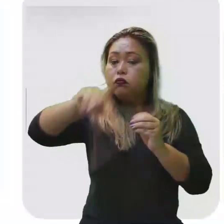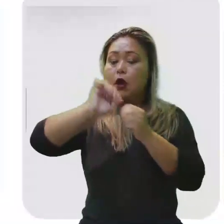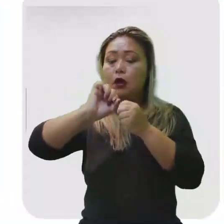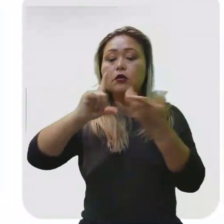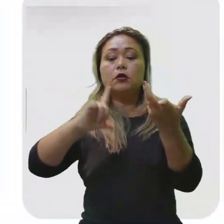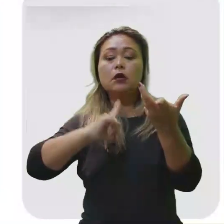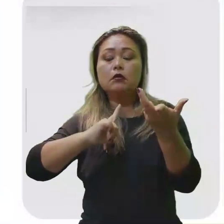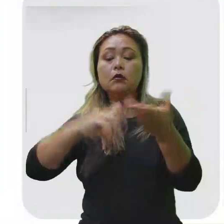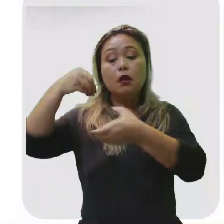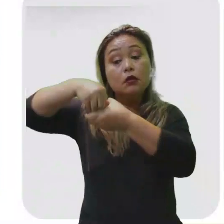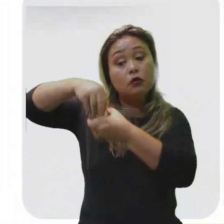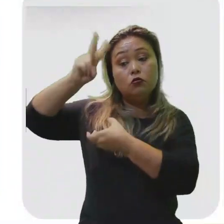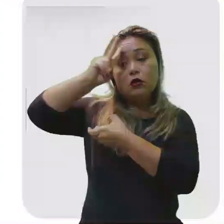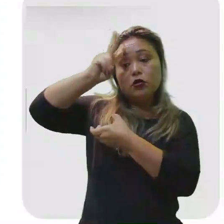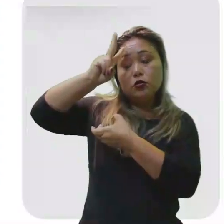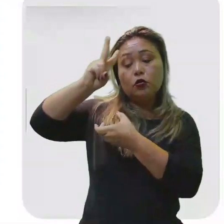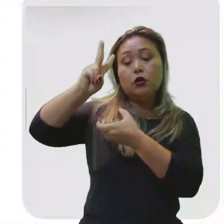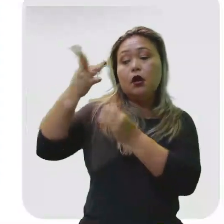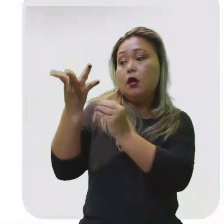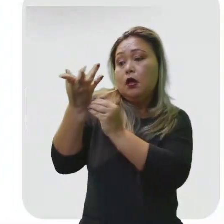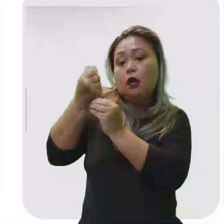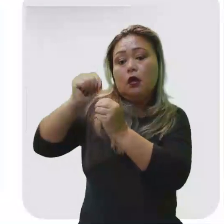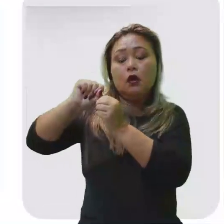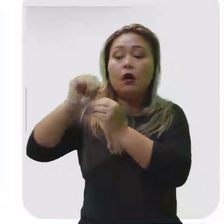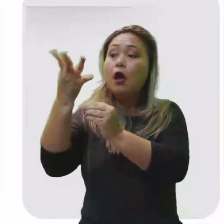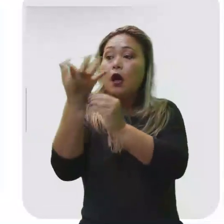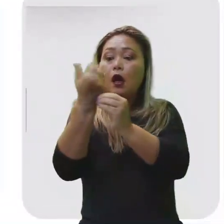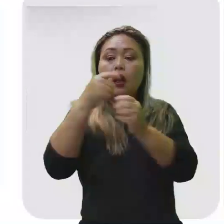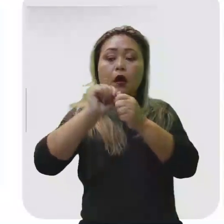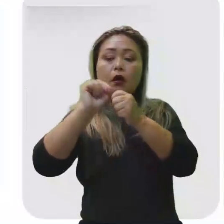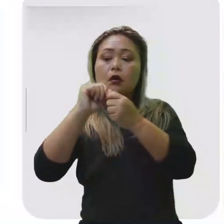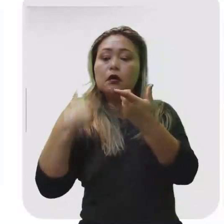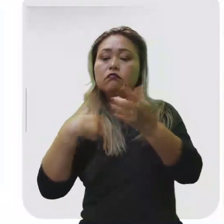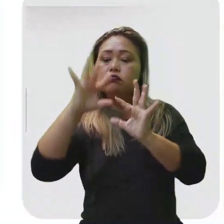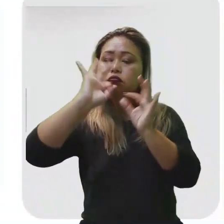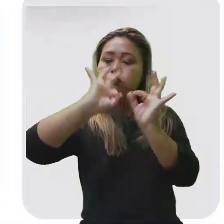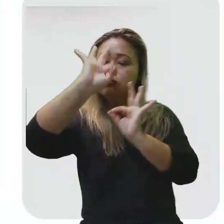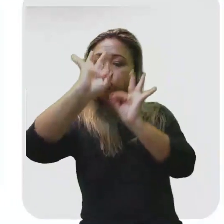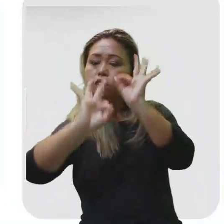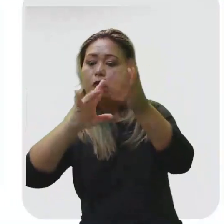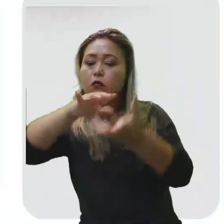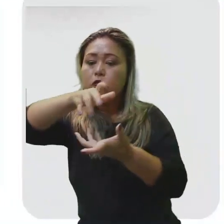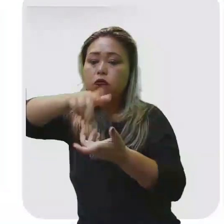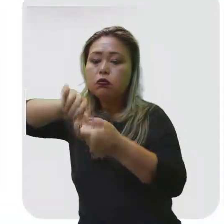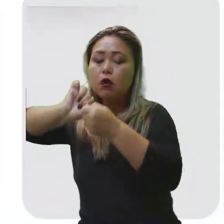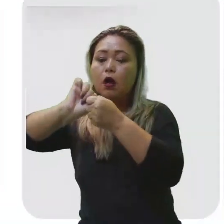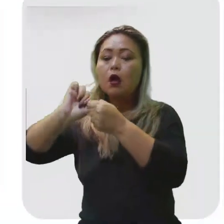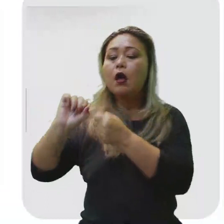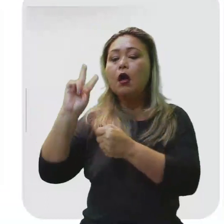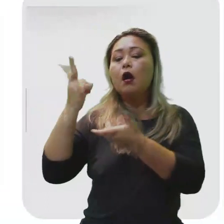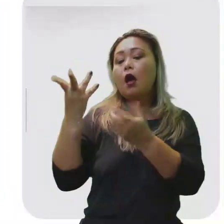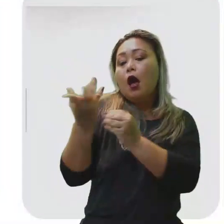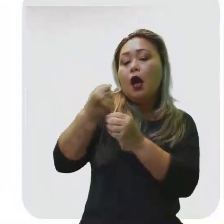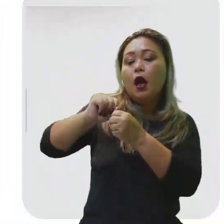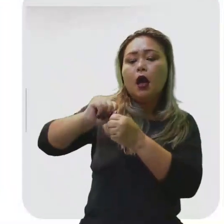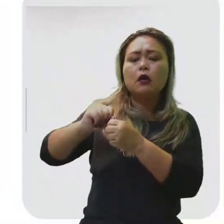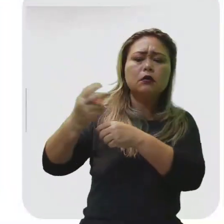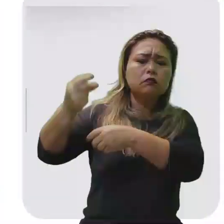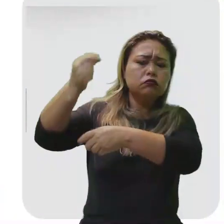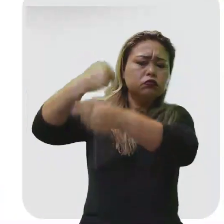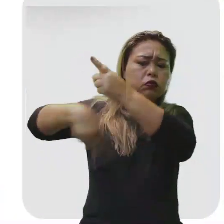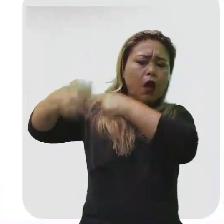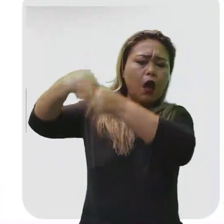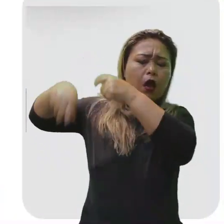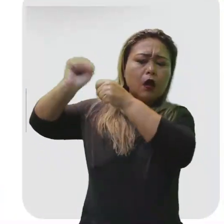arte, na arte naturalista, a geometria, a arte na antiguidade. Vamos falar dessas